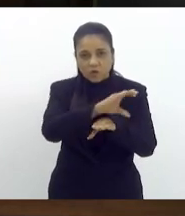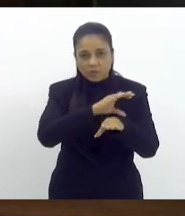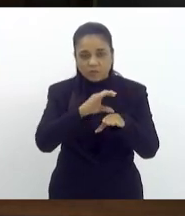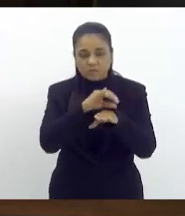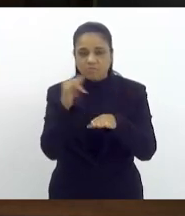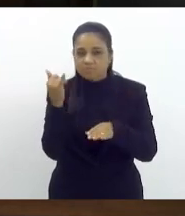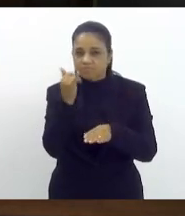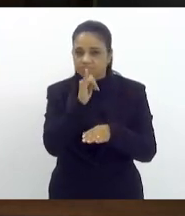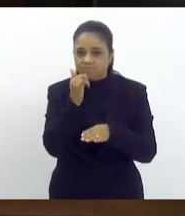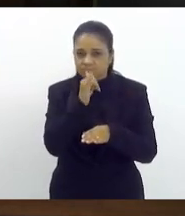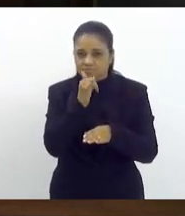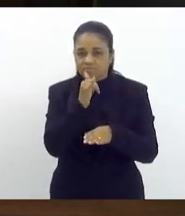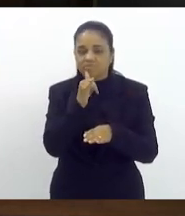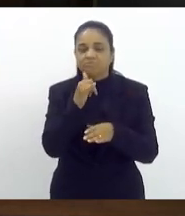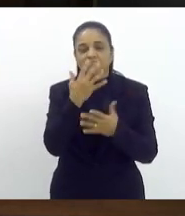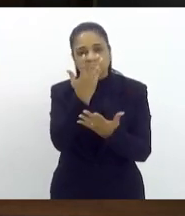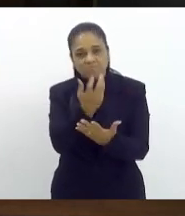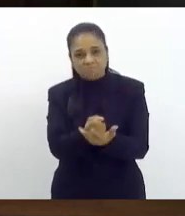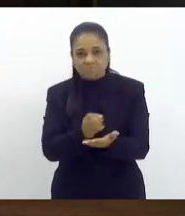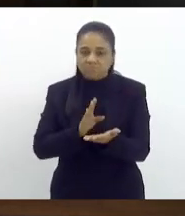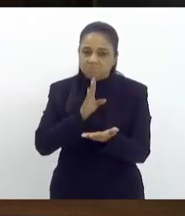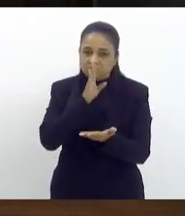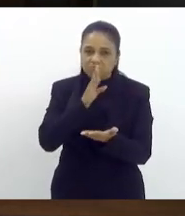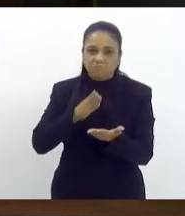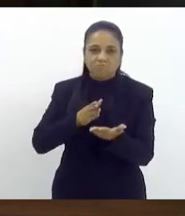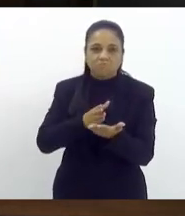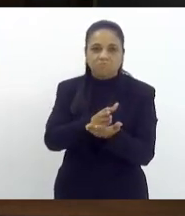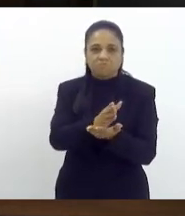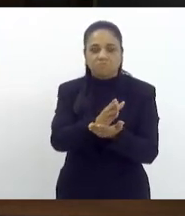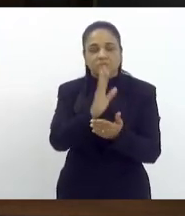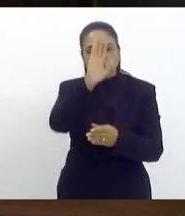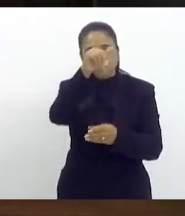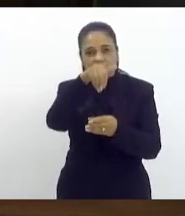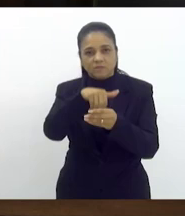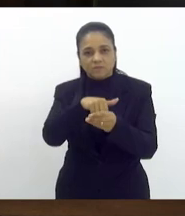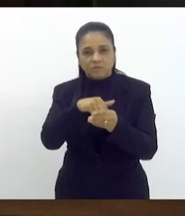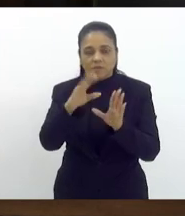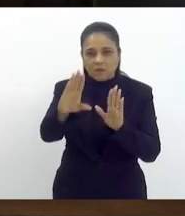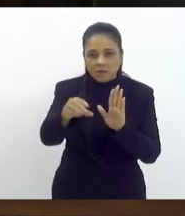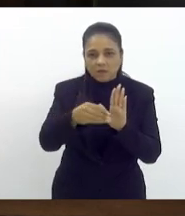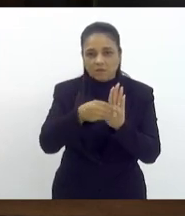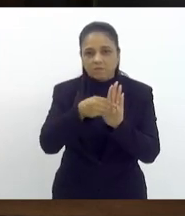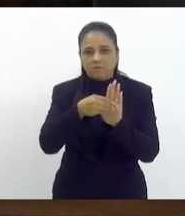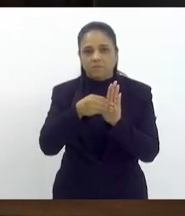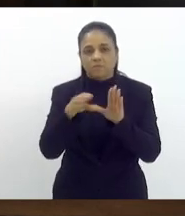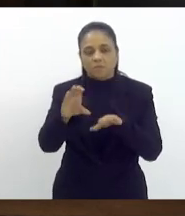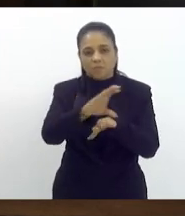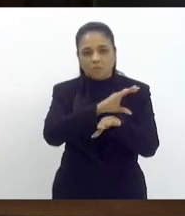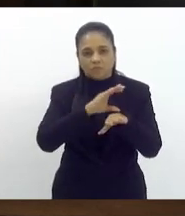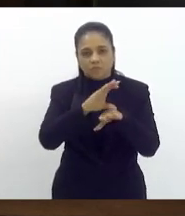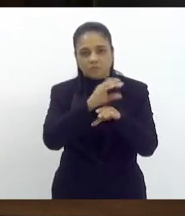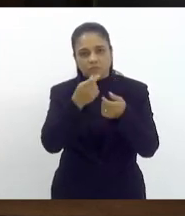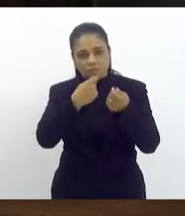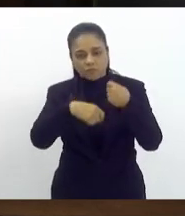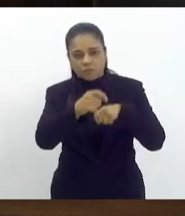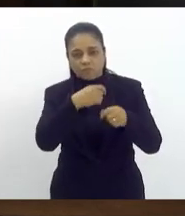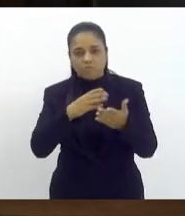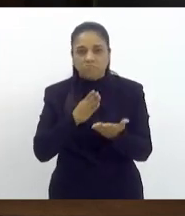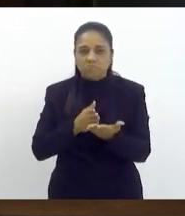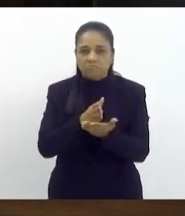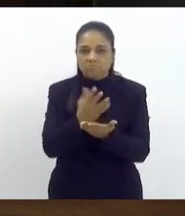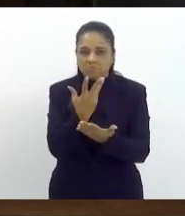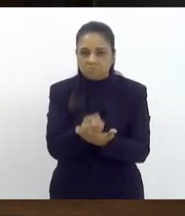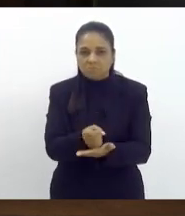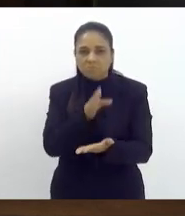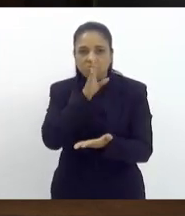energias que a própria Como estão aprovados em votação as emendas da comissão de Economia os senhores que a própria